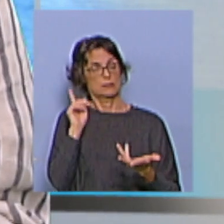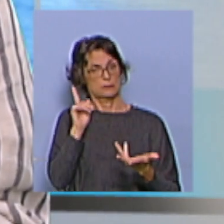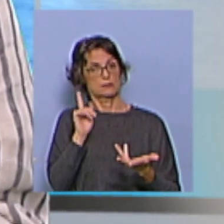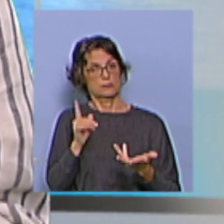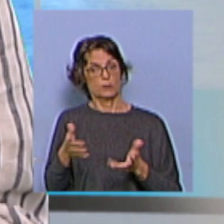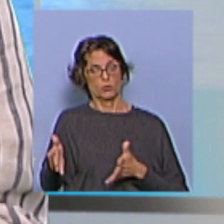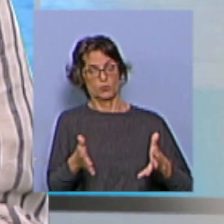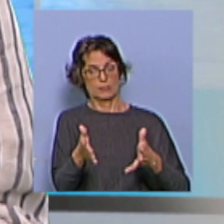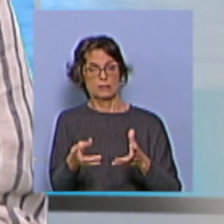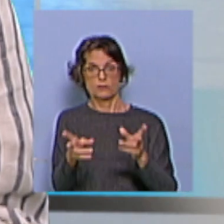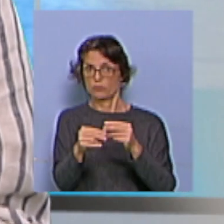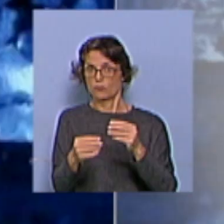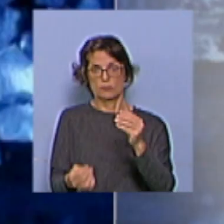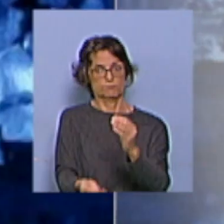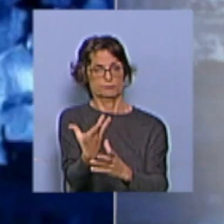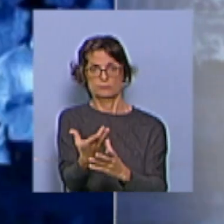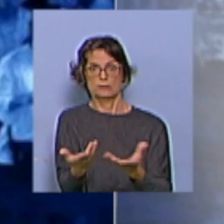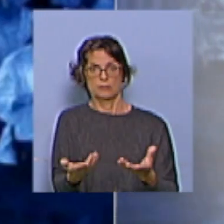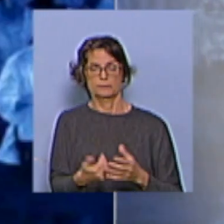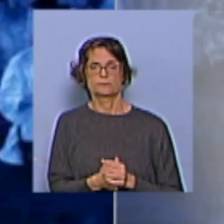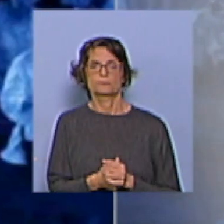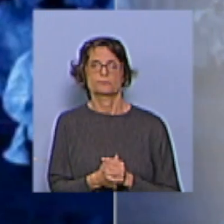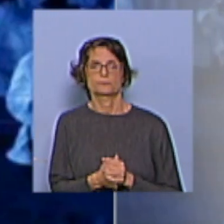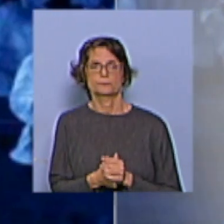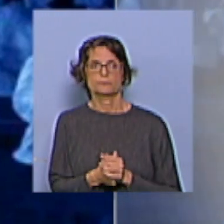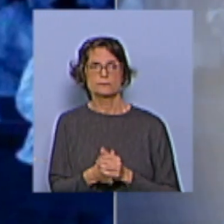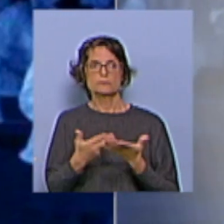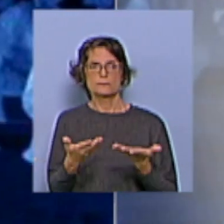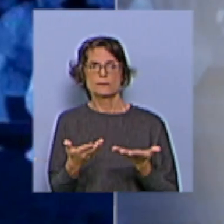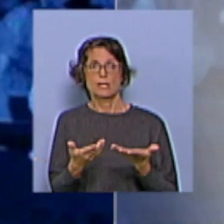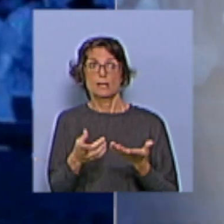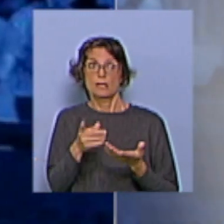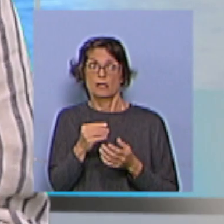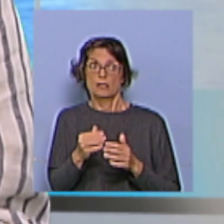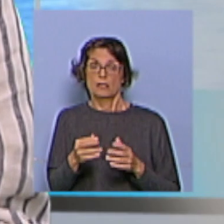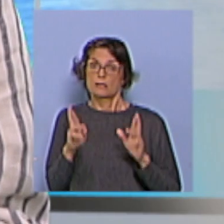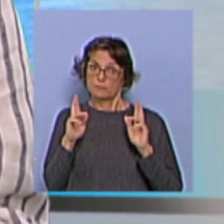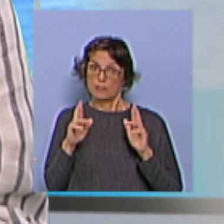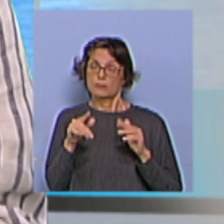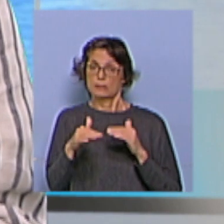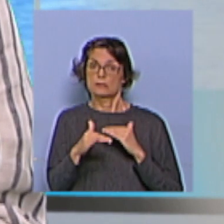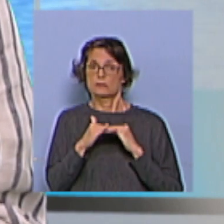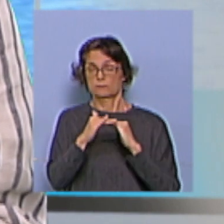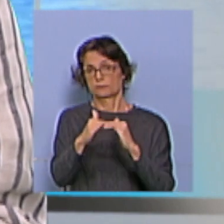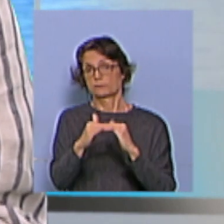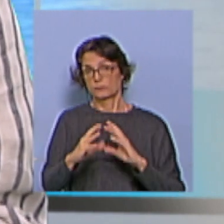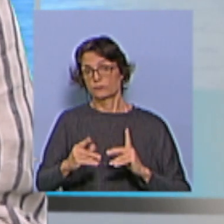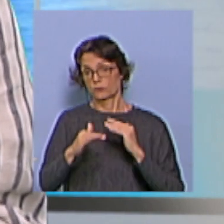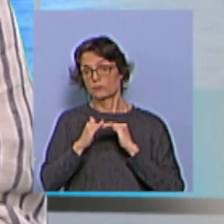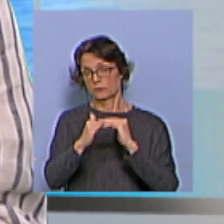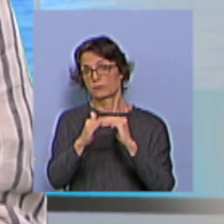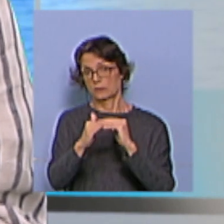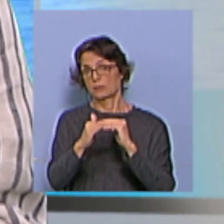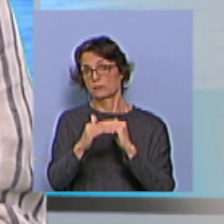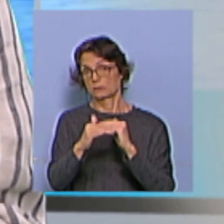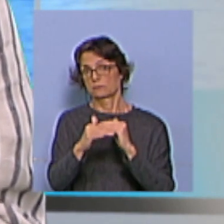definir-se agora. Digamos. E esperemos de facto que possibilite o desenvolvimento e a igualdade entre todos também, enfim, nesta